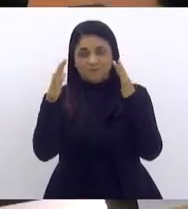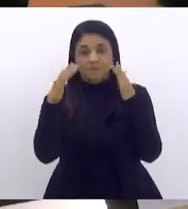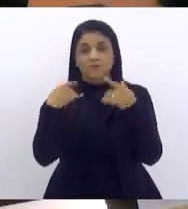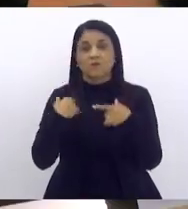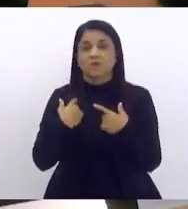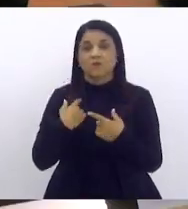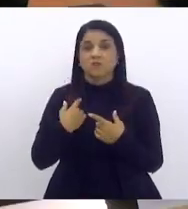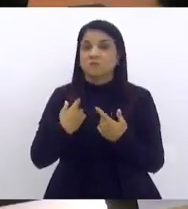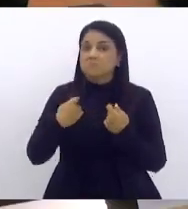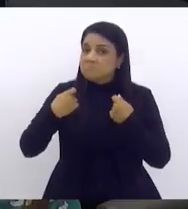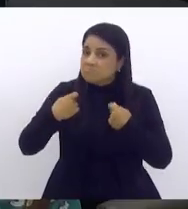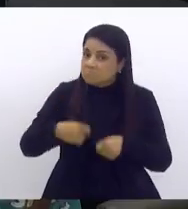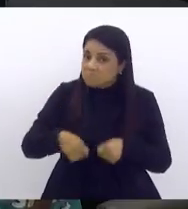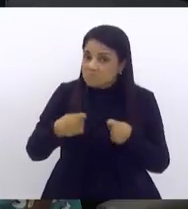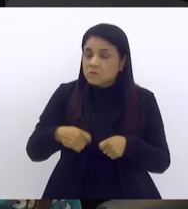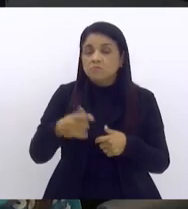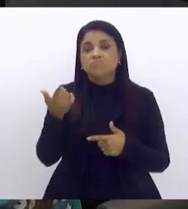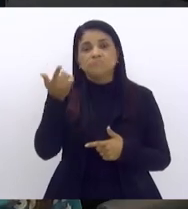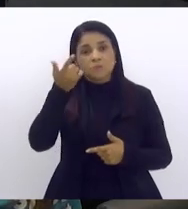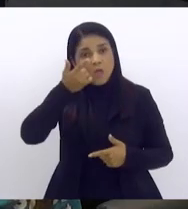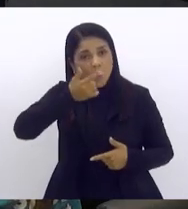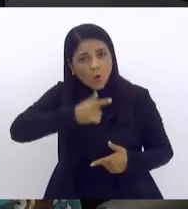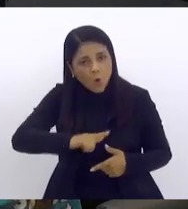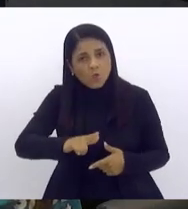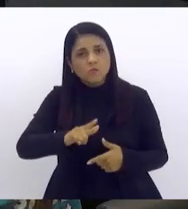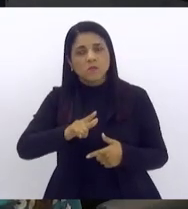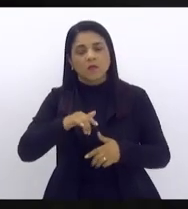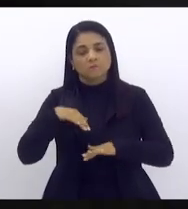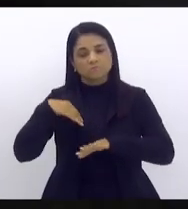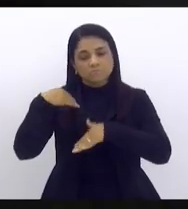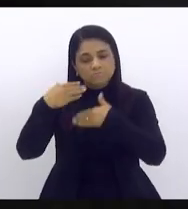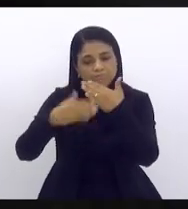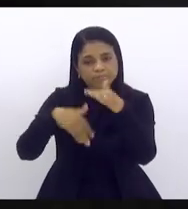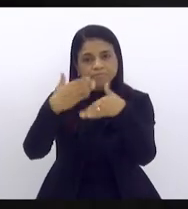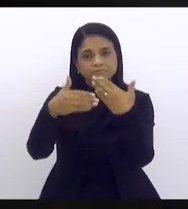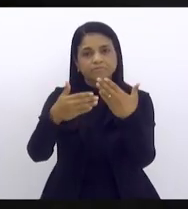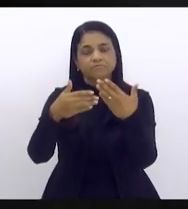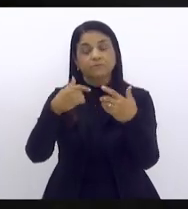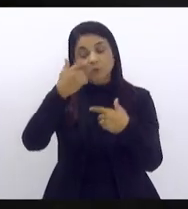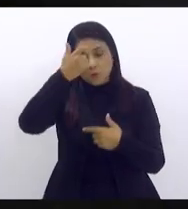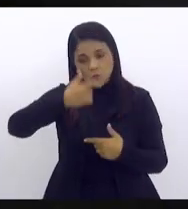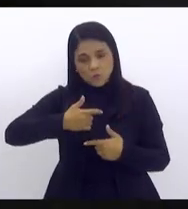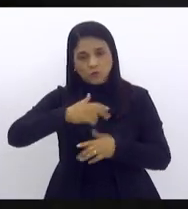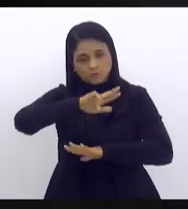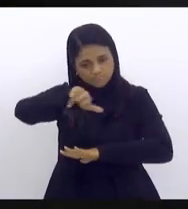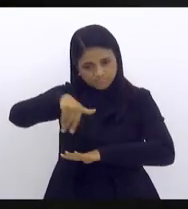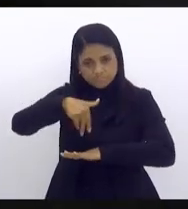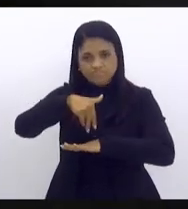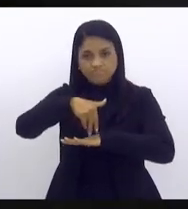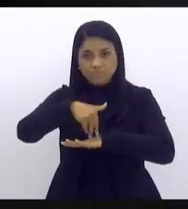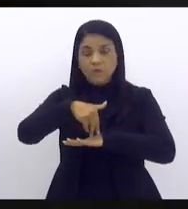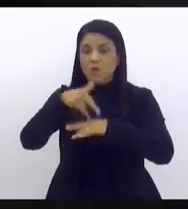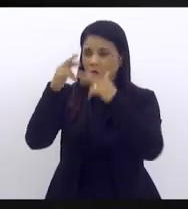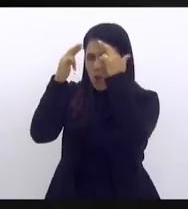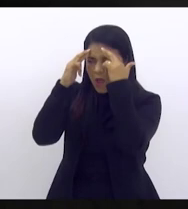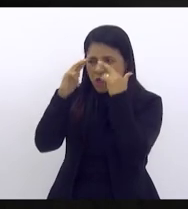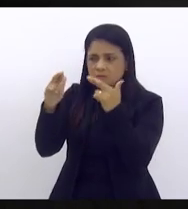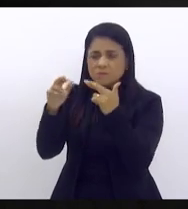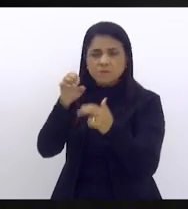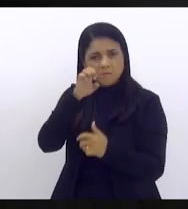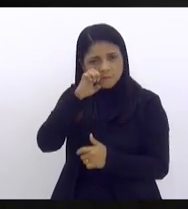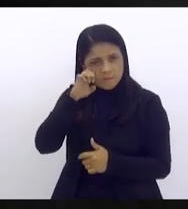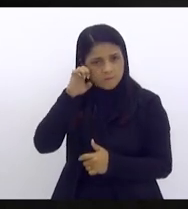Porque é só assim que a gente consegue avançar. Então, eu fiz questão de estar aqui. Eu tenho um respeito profundo pela deputada